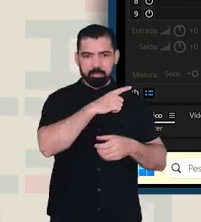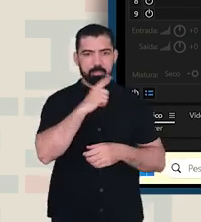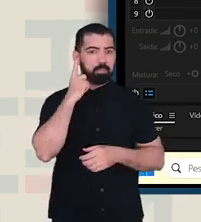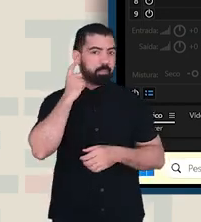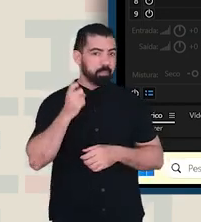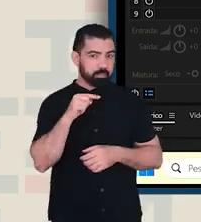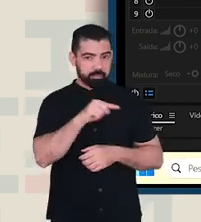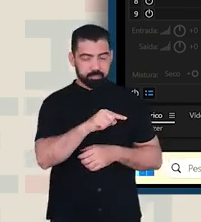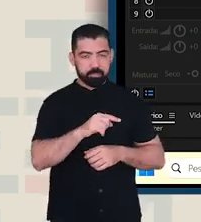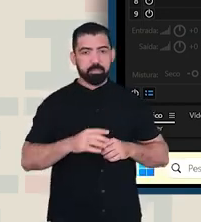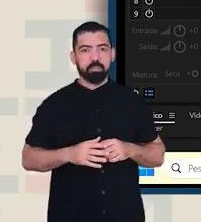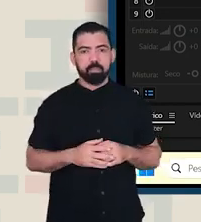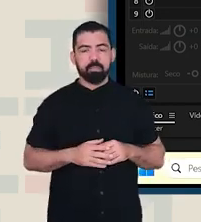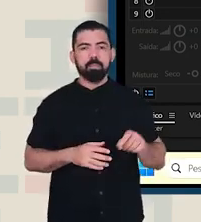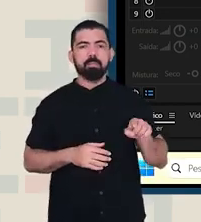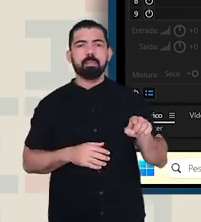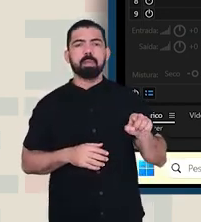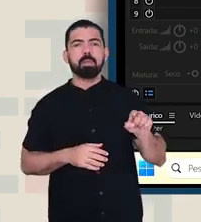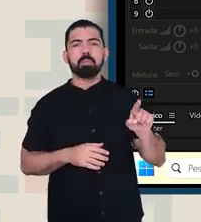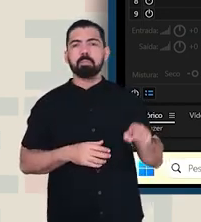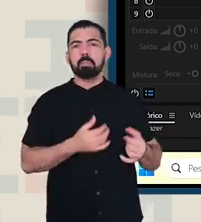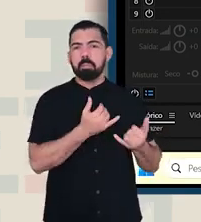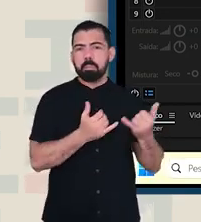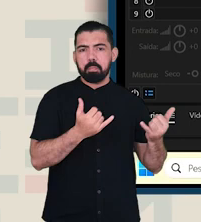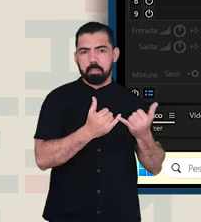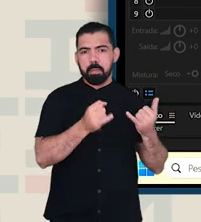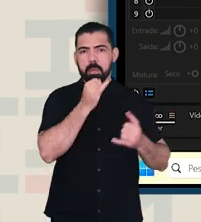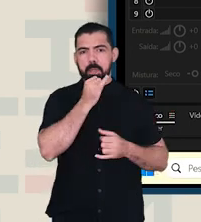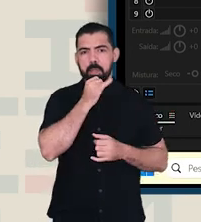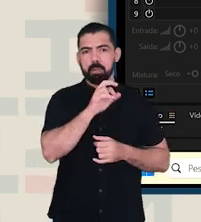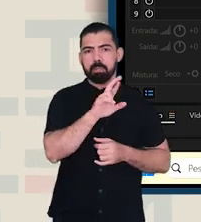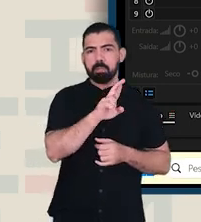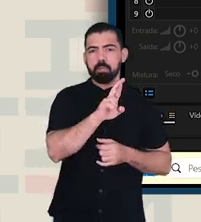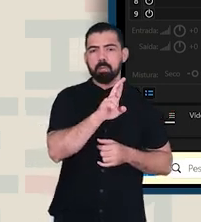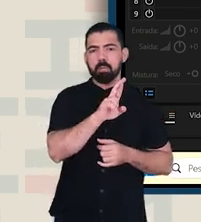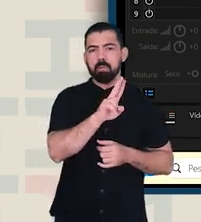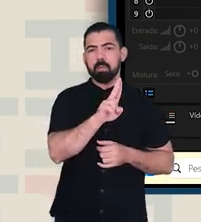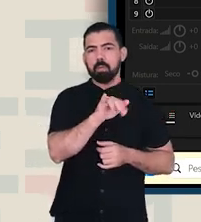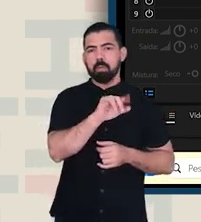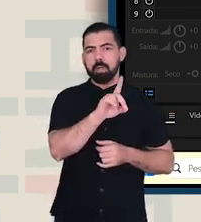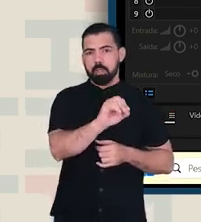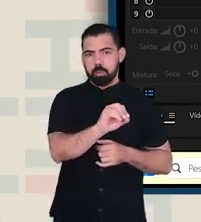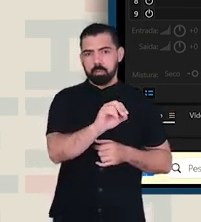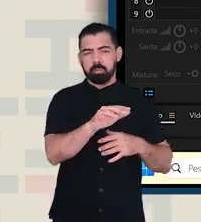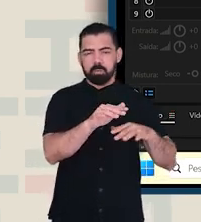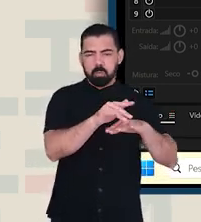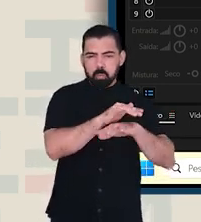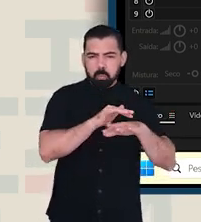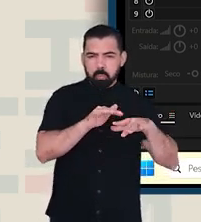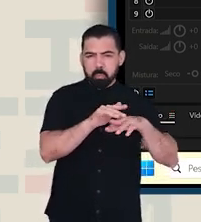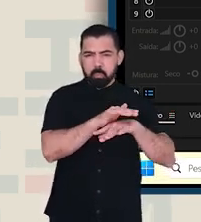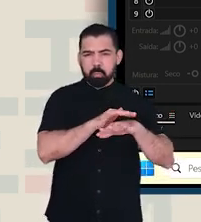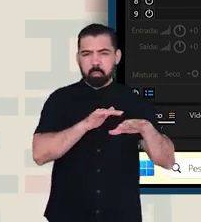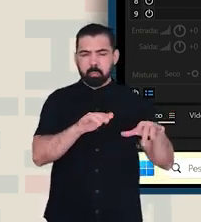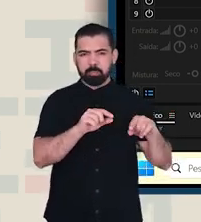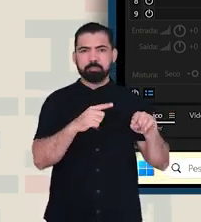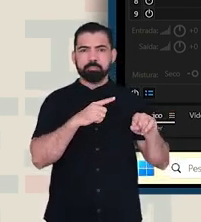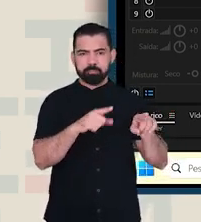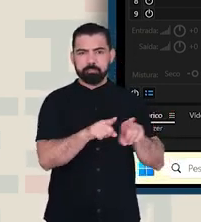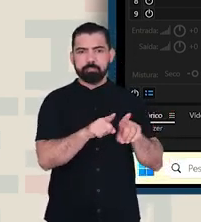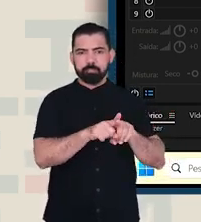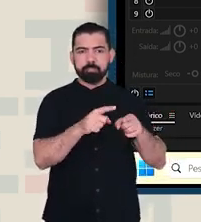sons, que fossem todo como rugosos, né? Como granulares, como